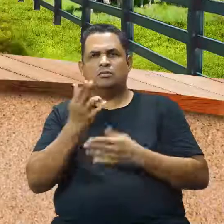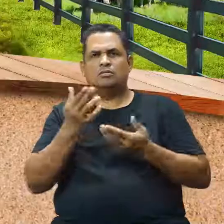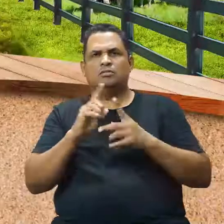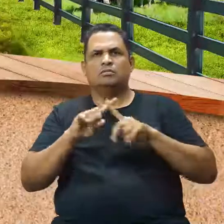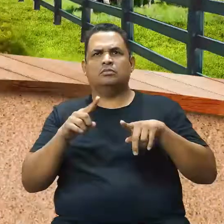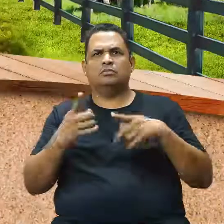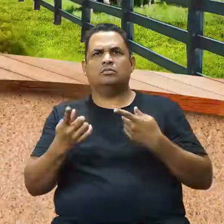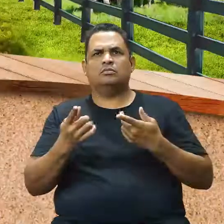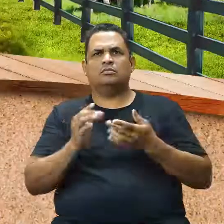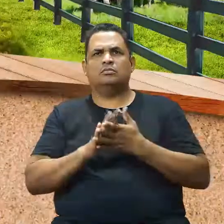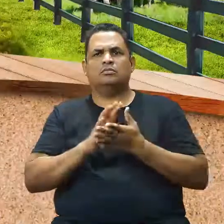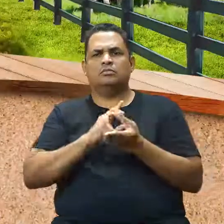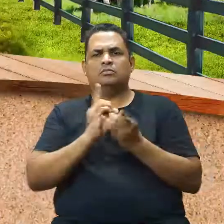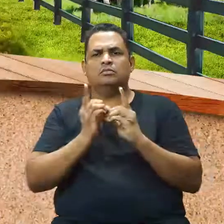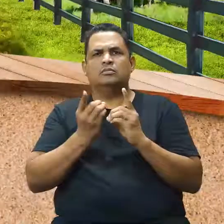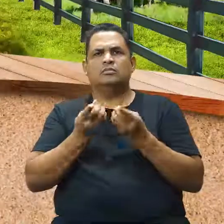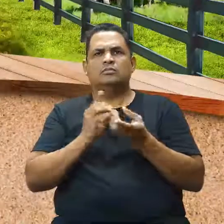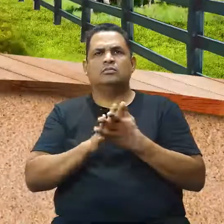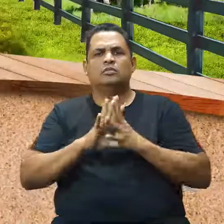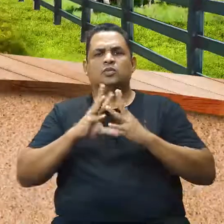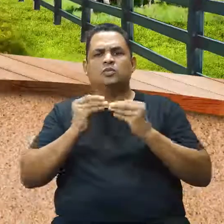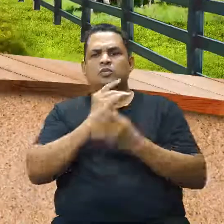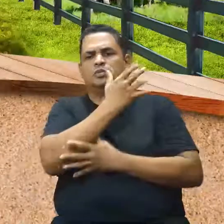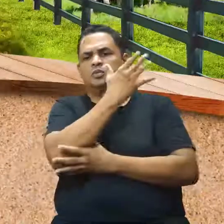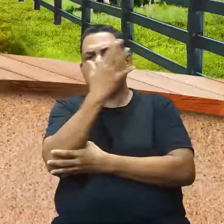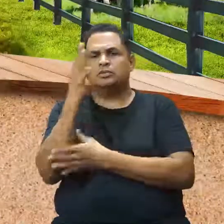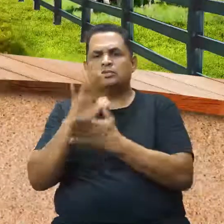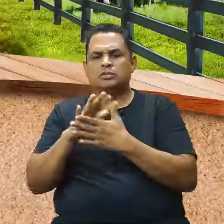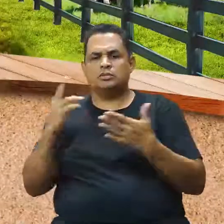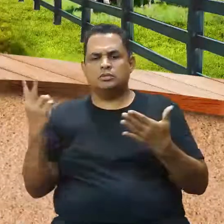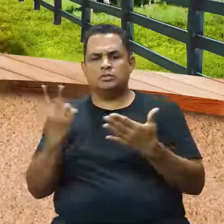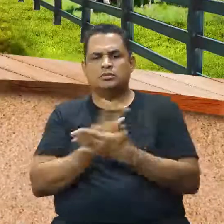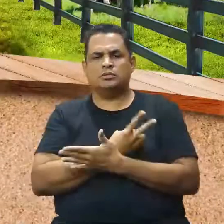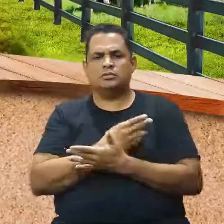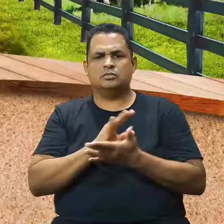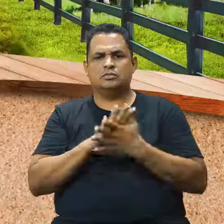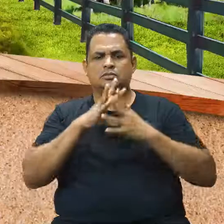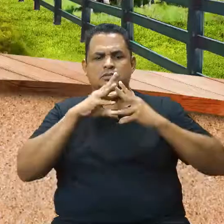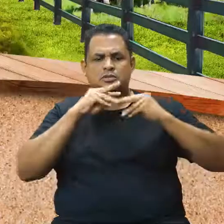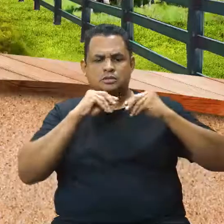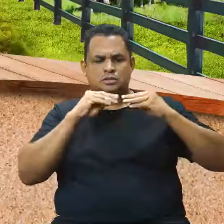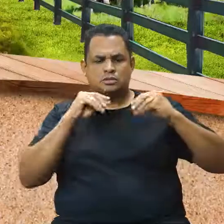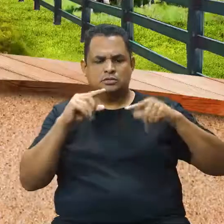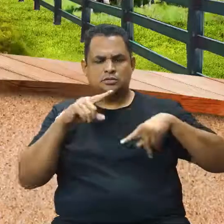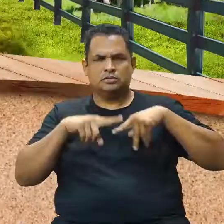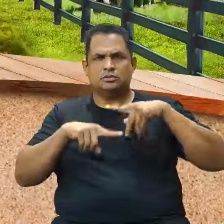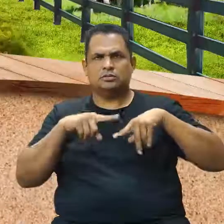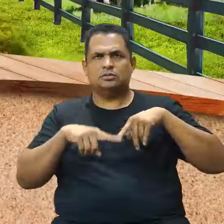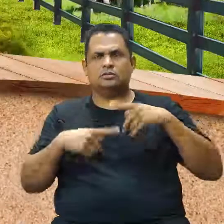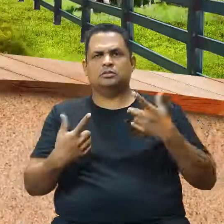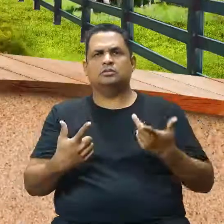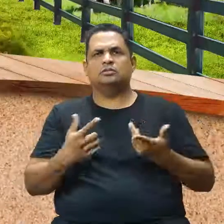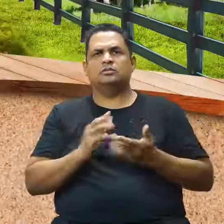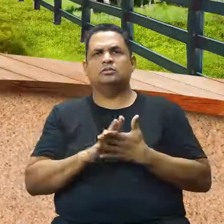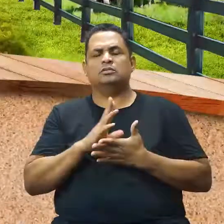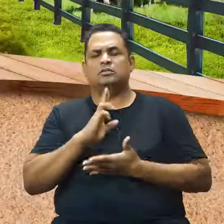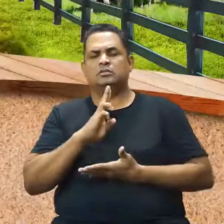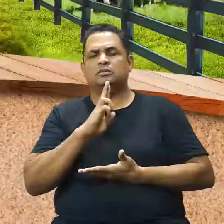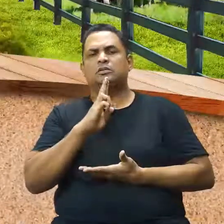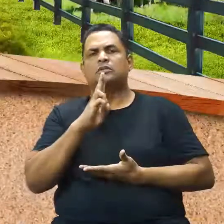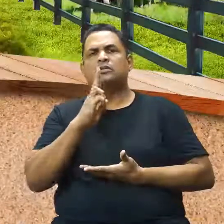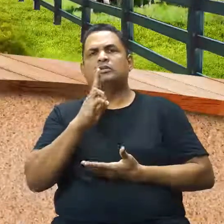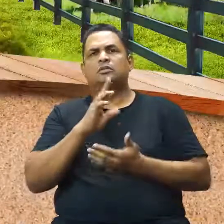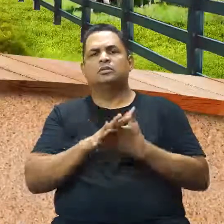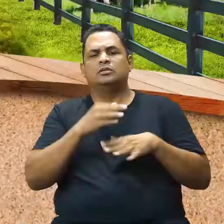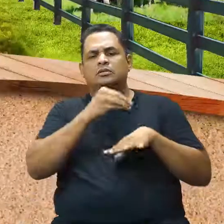mas como a dinâmica de toda a floresta, porque ocorre o processo de degradação desse produto e manutenção